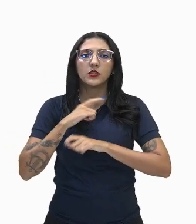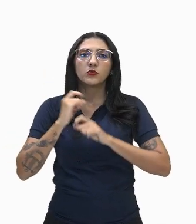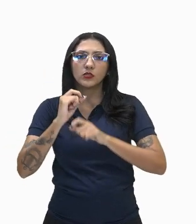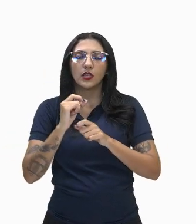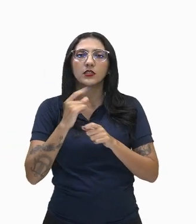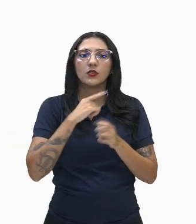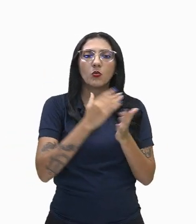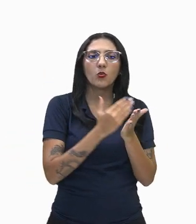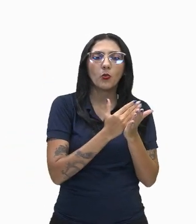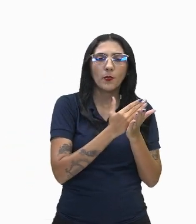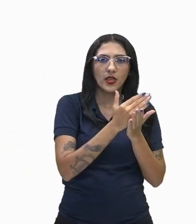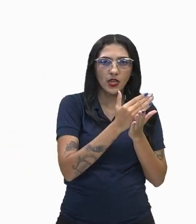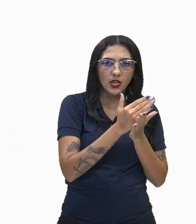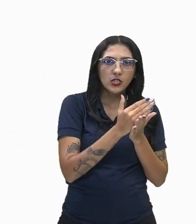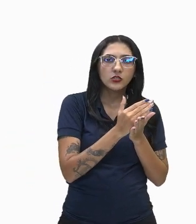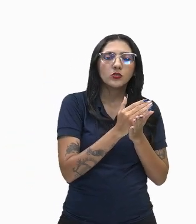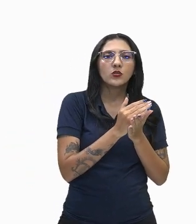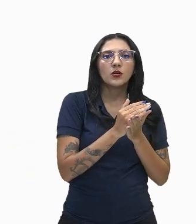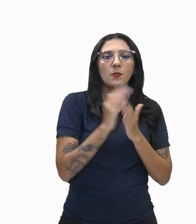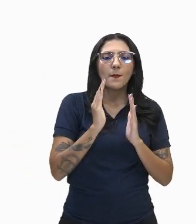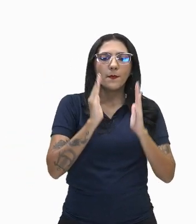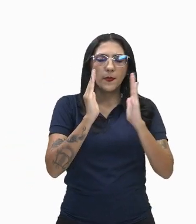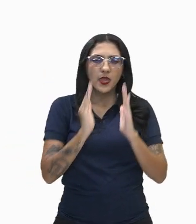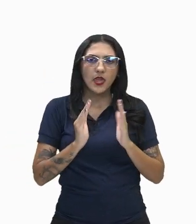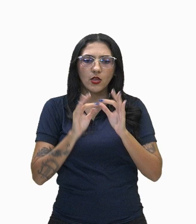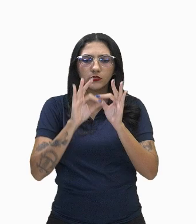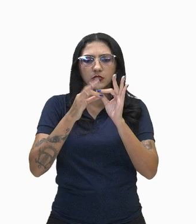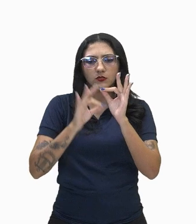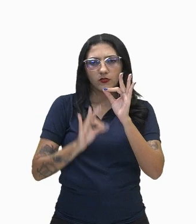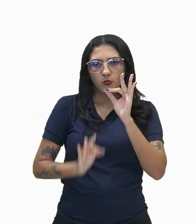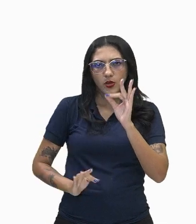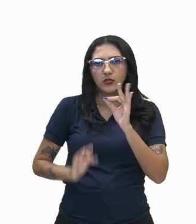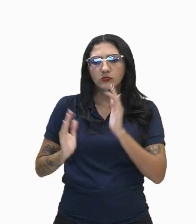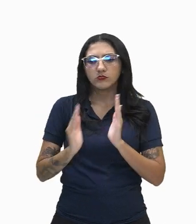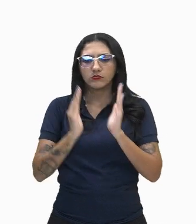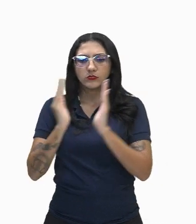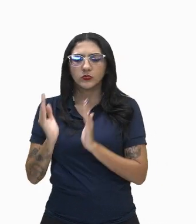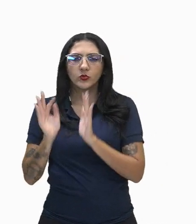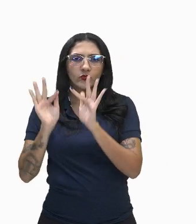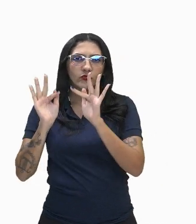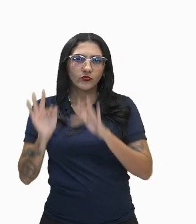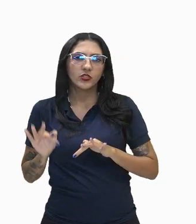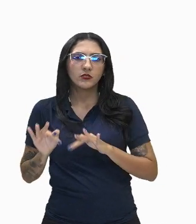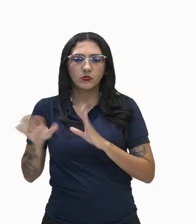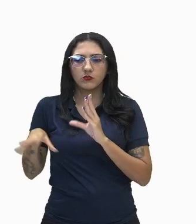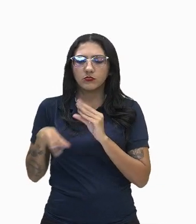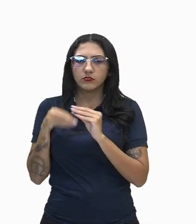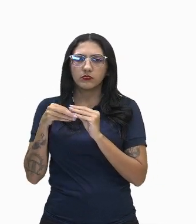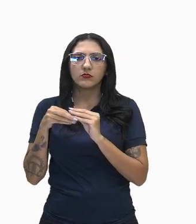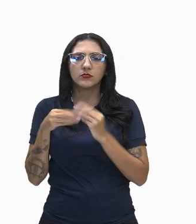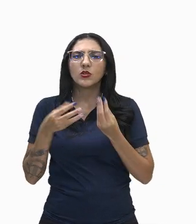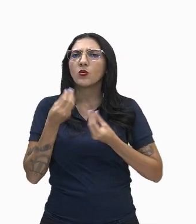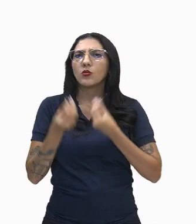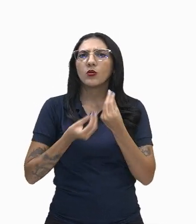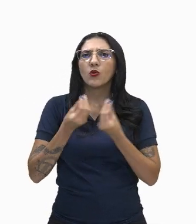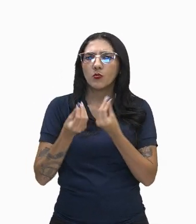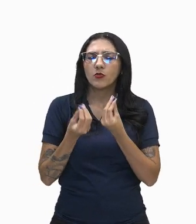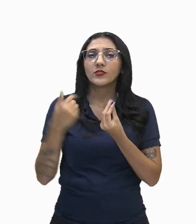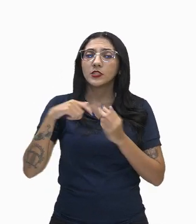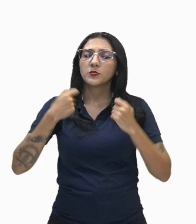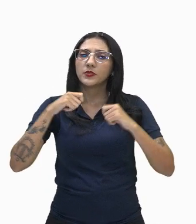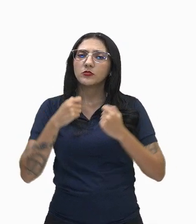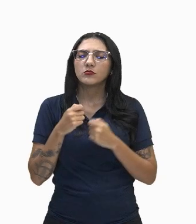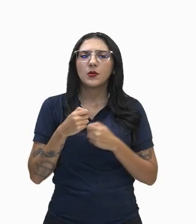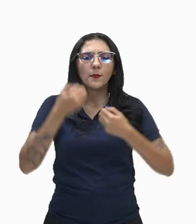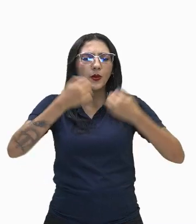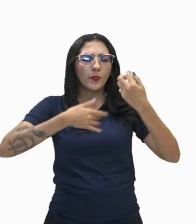início, meio e fim. Então, para você entender uma história, um relato, eu tenho que situar no tempo.